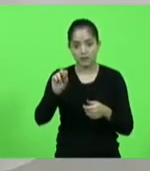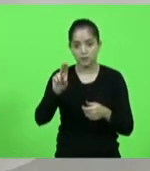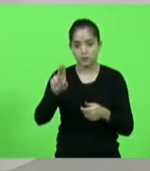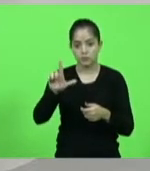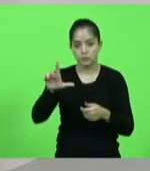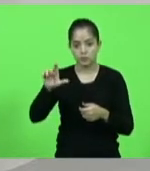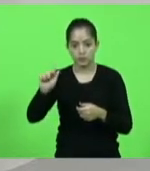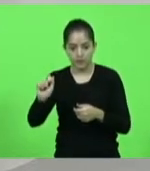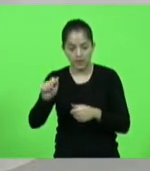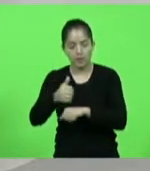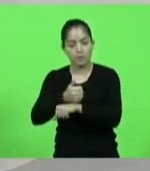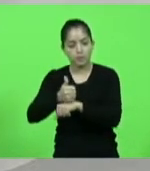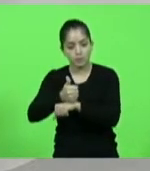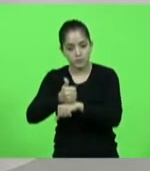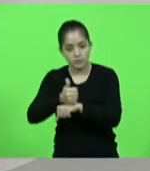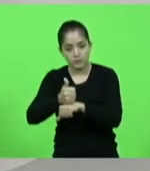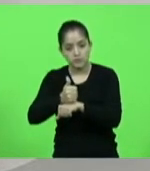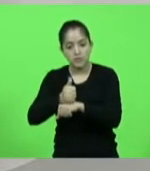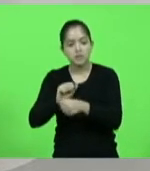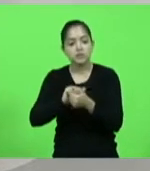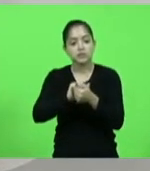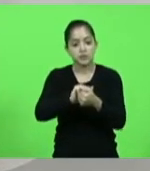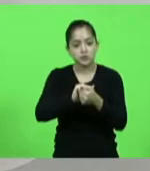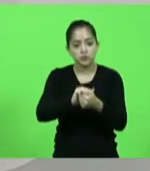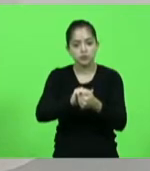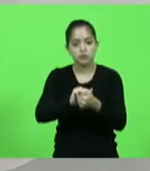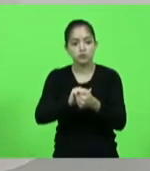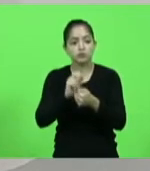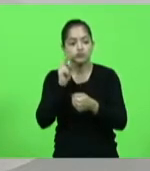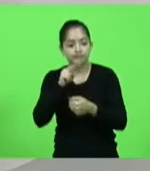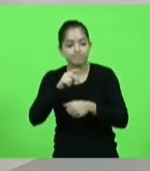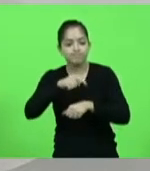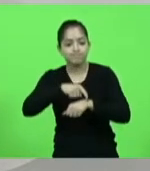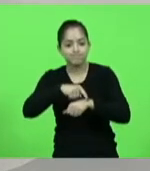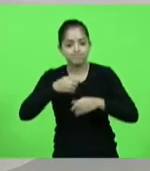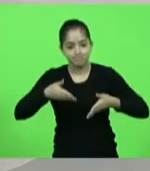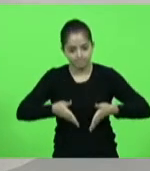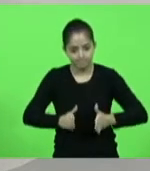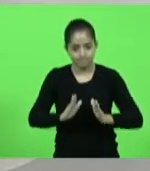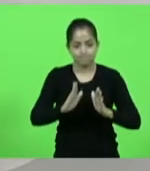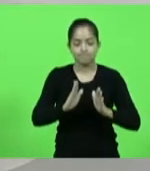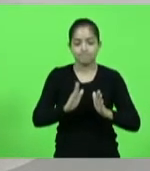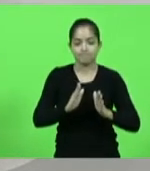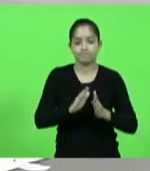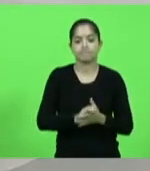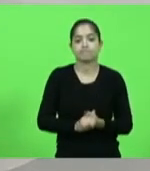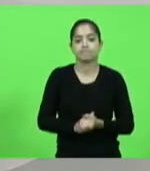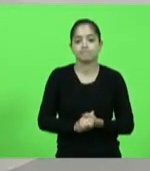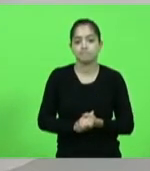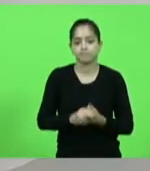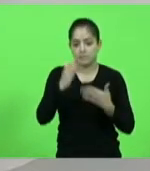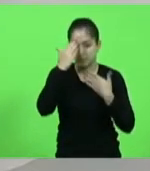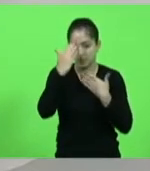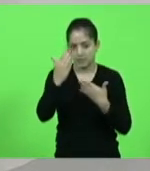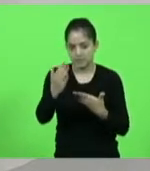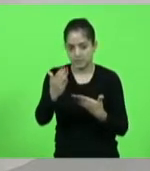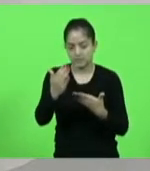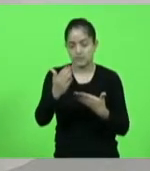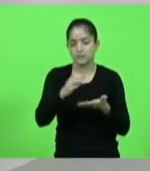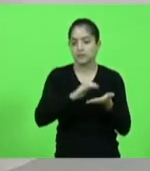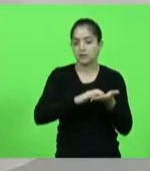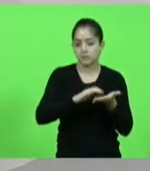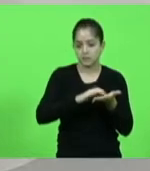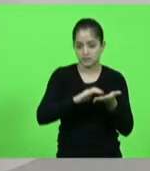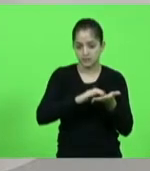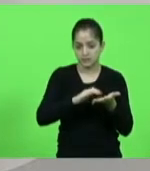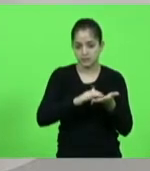de fazer assistir o parto no momento que a criança vem ao mundo. E eu quero agradecer também ao secretário